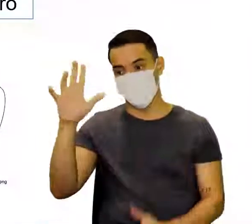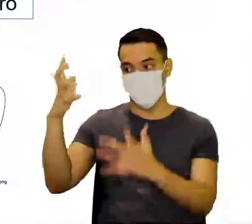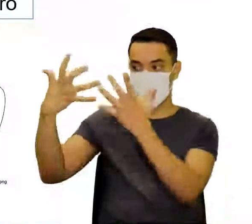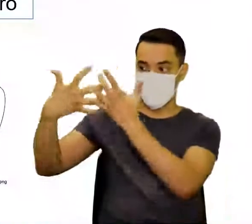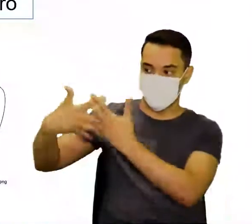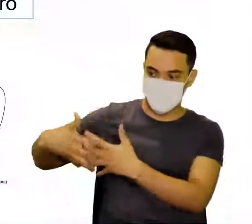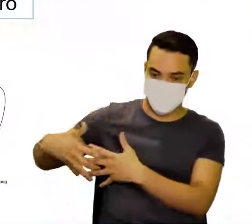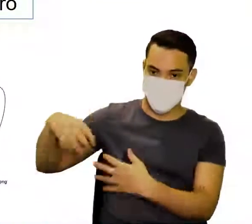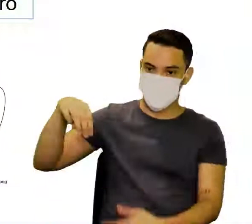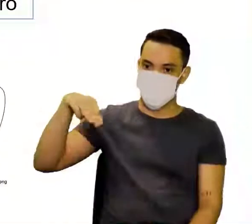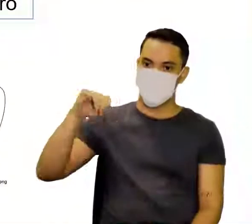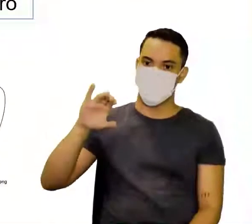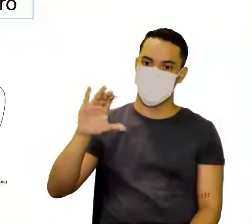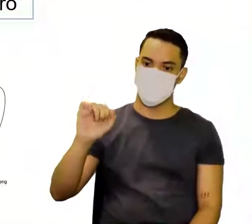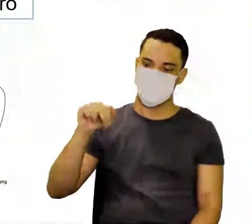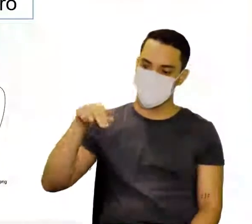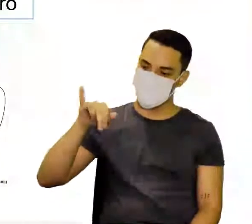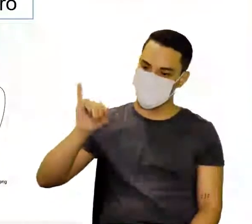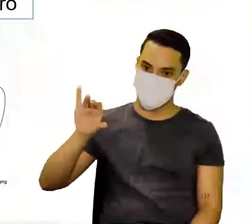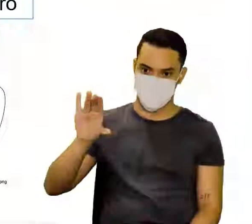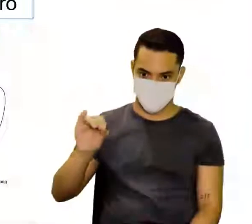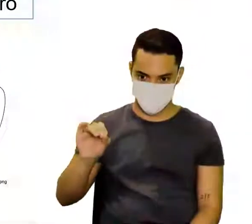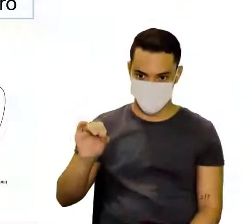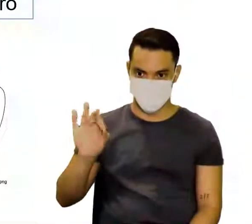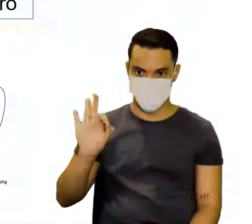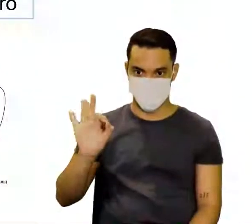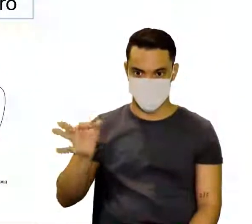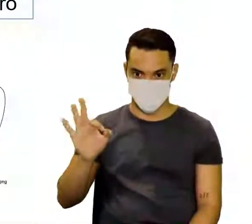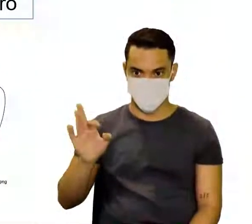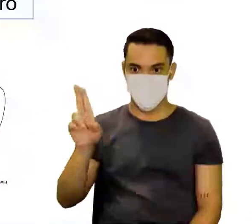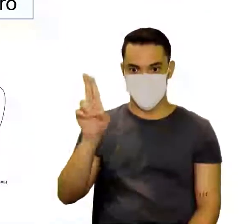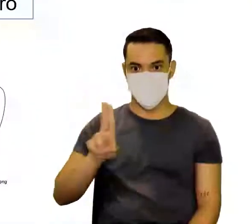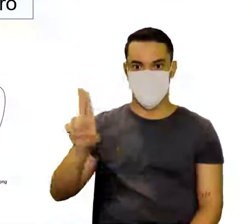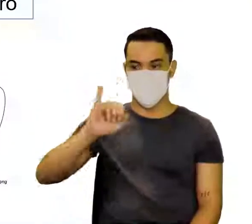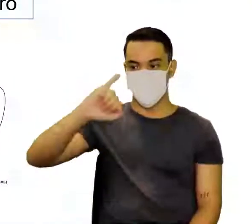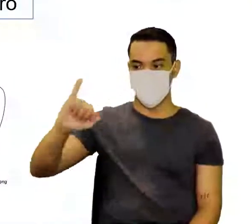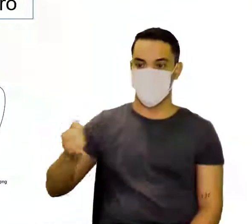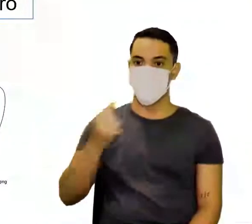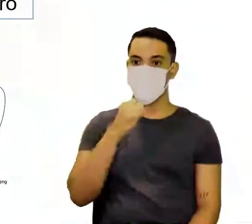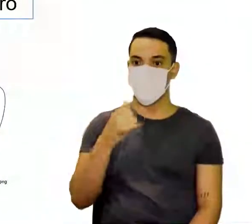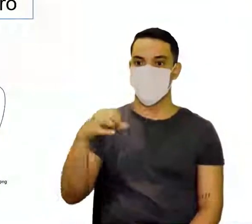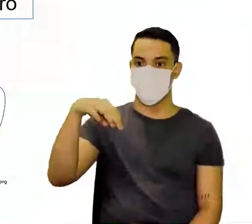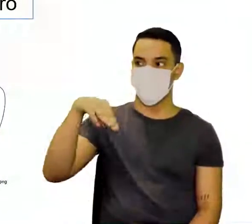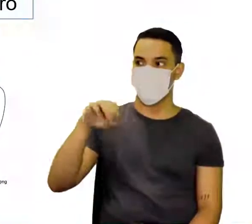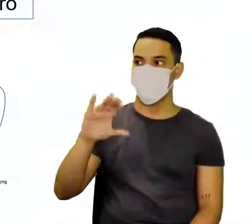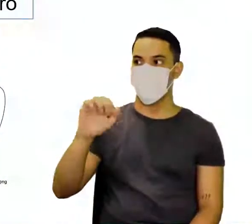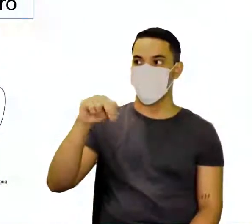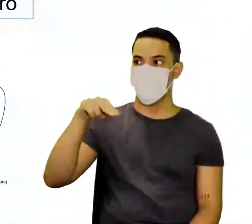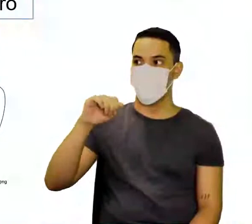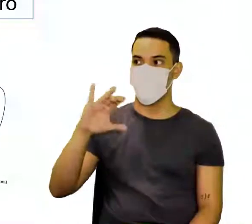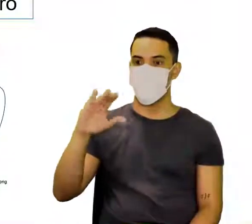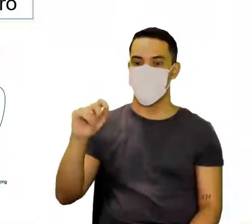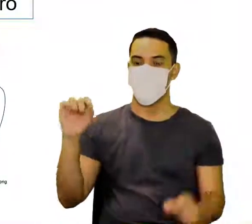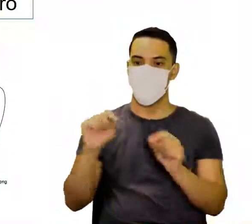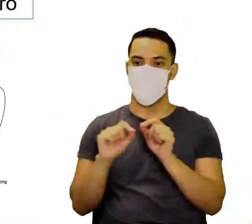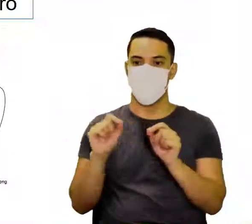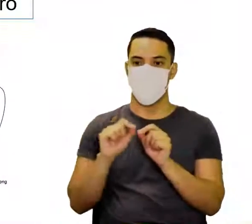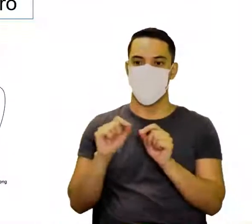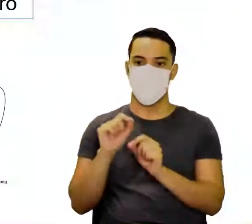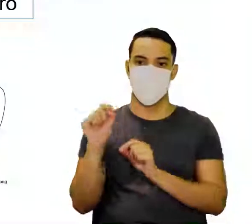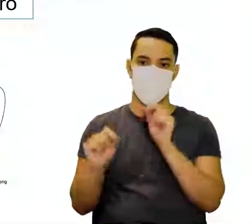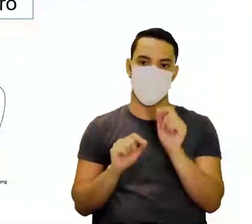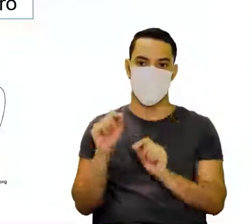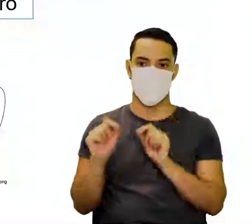Gerador mecânico utiliza energia mecânica. Lembrando que o gerador, o que ele faz? O